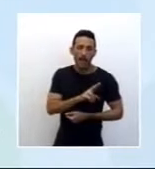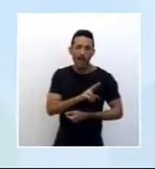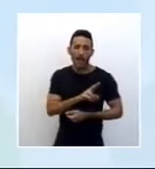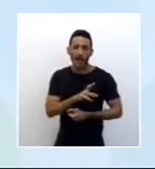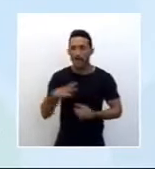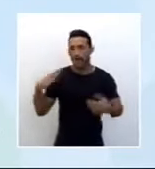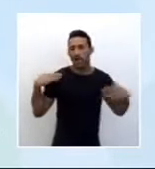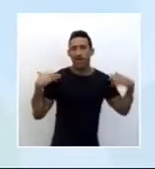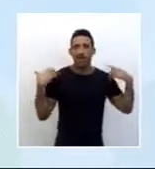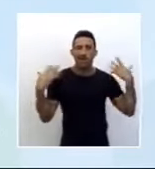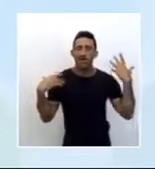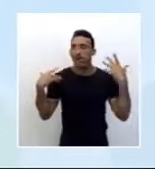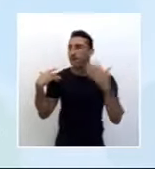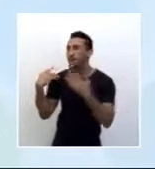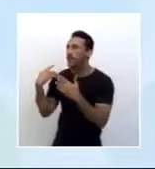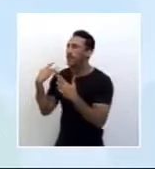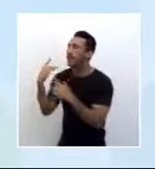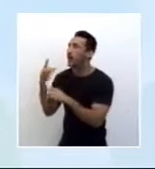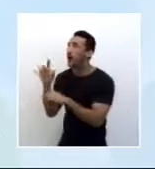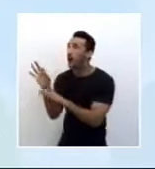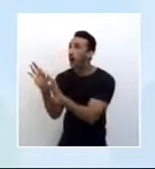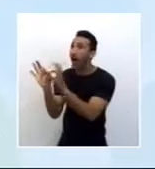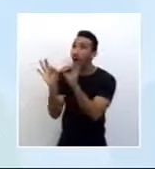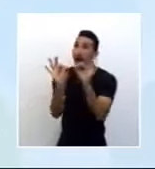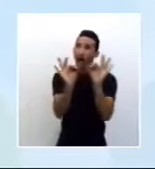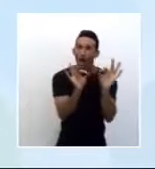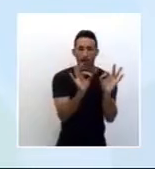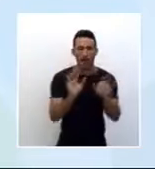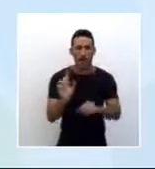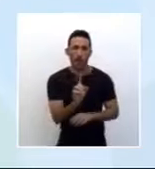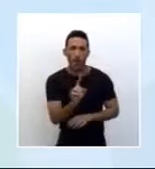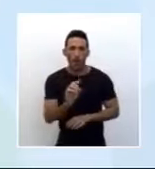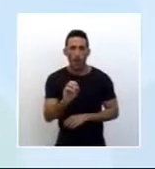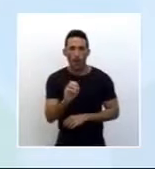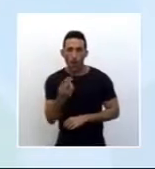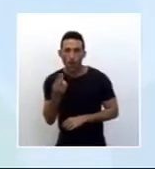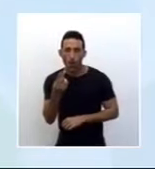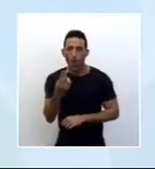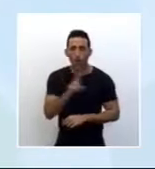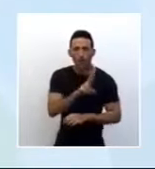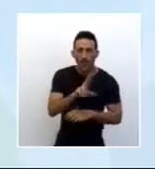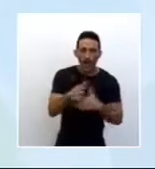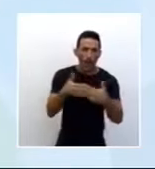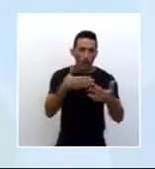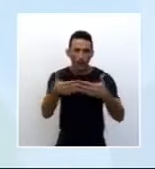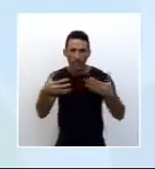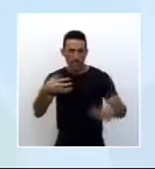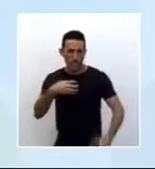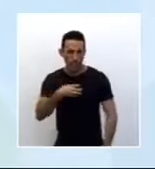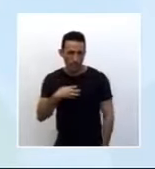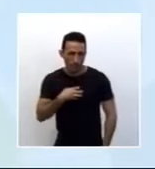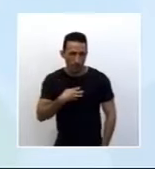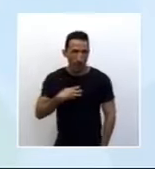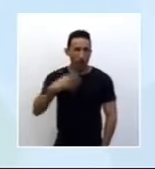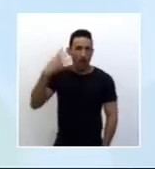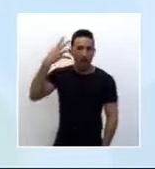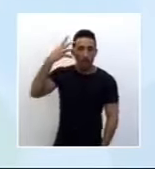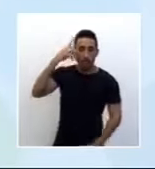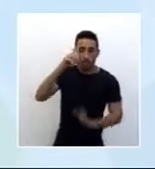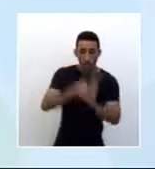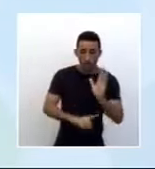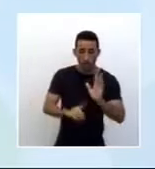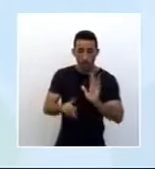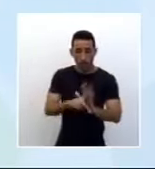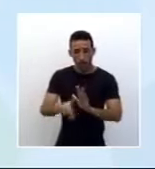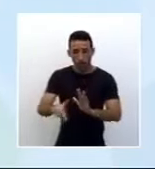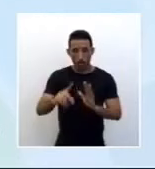entretenimento UOL News e nem Away homem abusar de qualquer outra forma animal rights direito dos